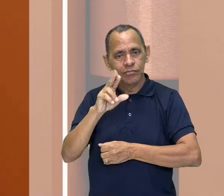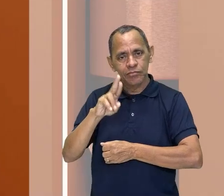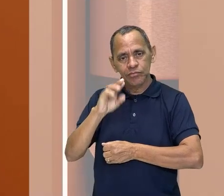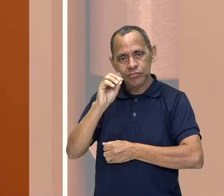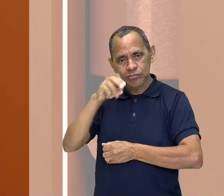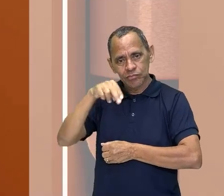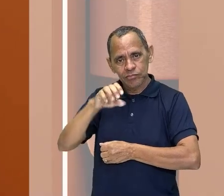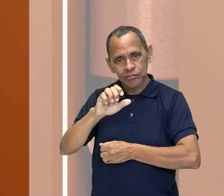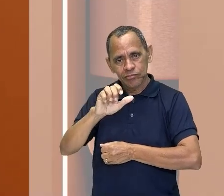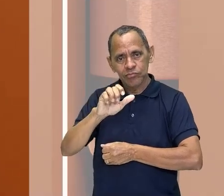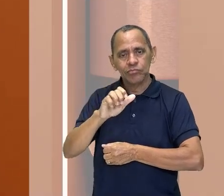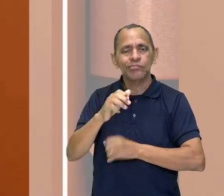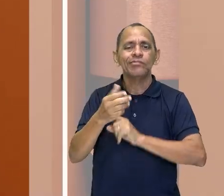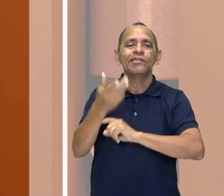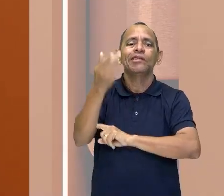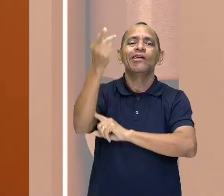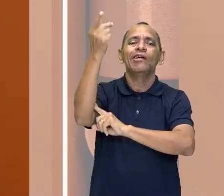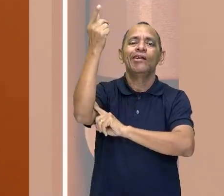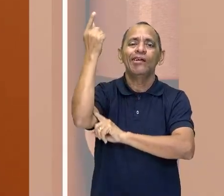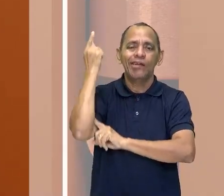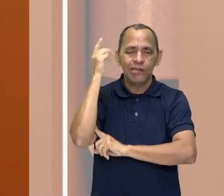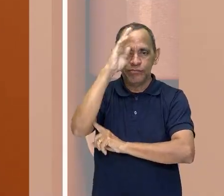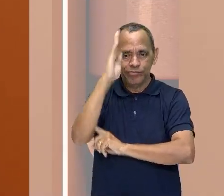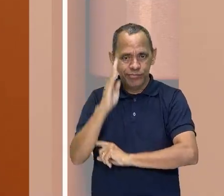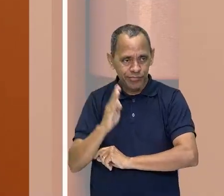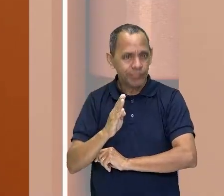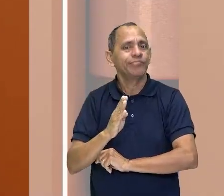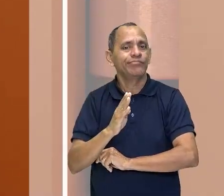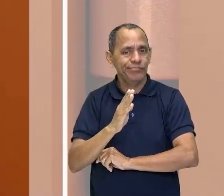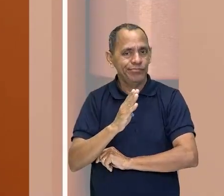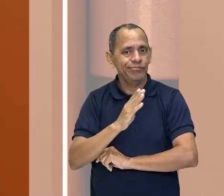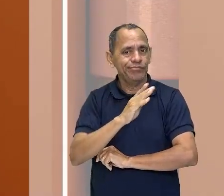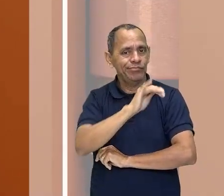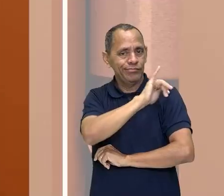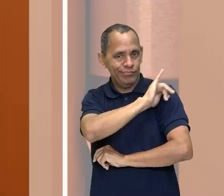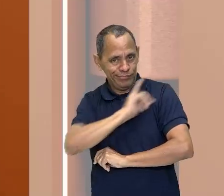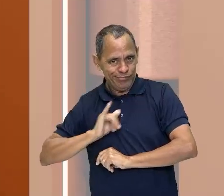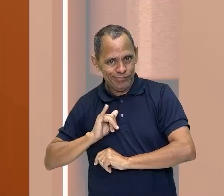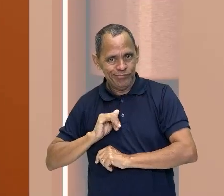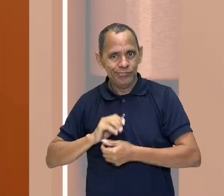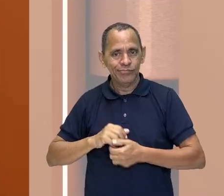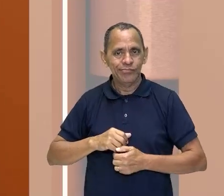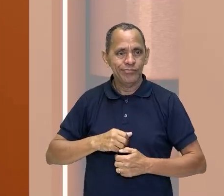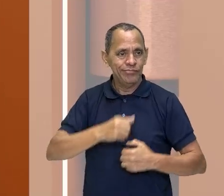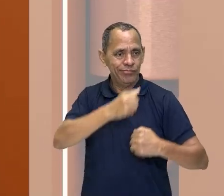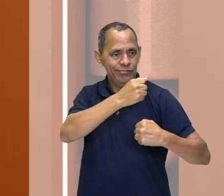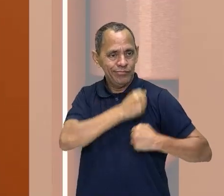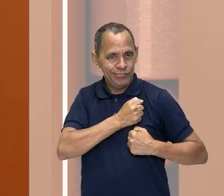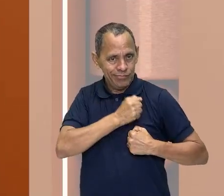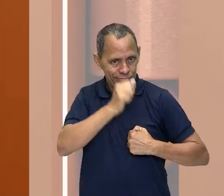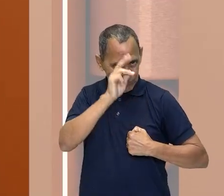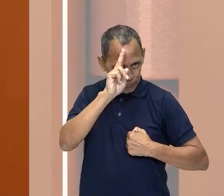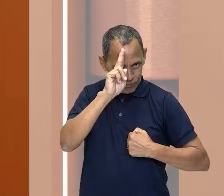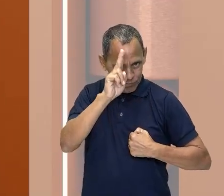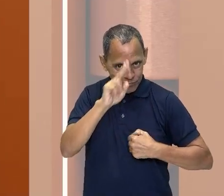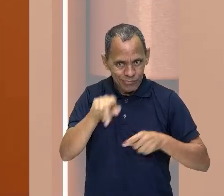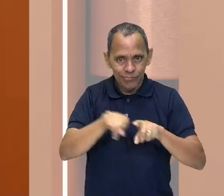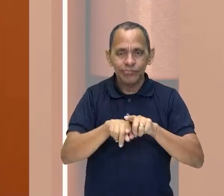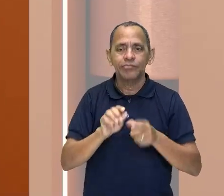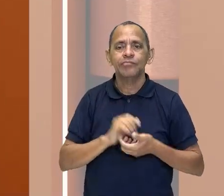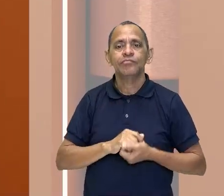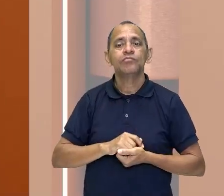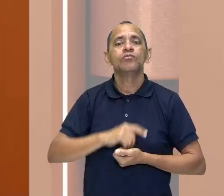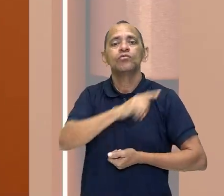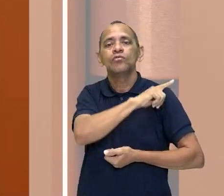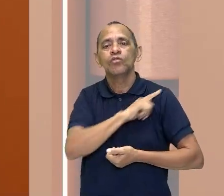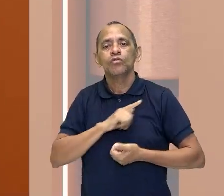Brasil Império, ali na chamada Guarda Nacional, onde o próprio governo nomeou coronel ali, o grande